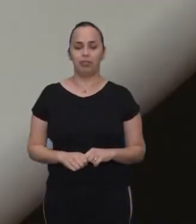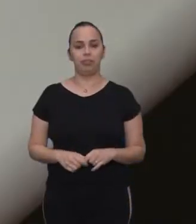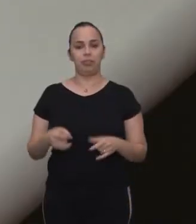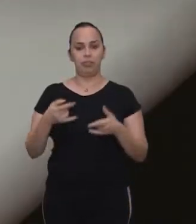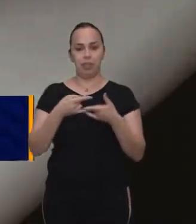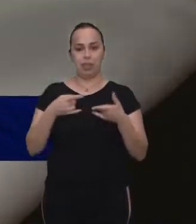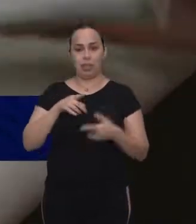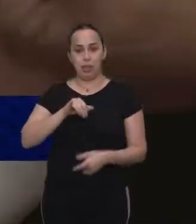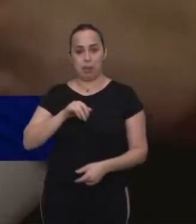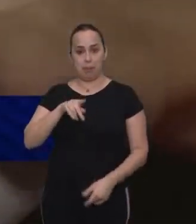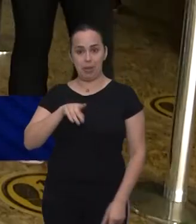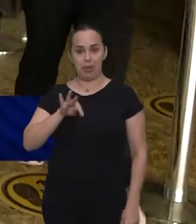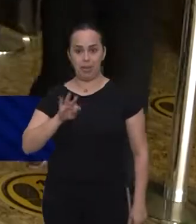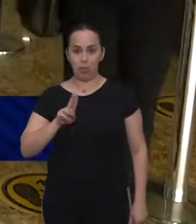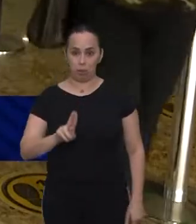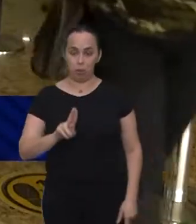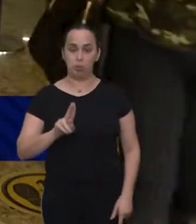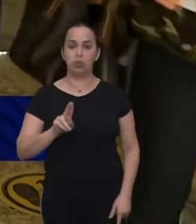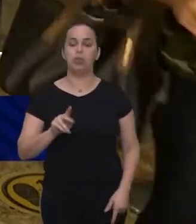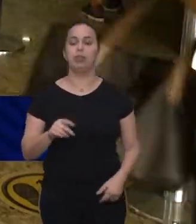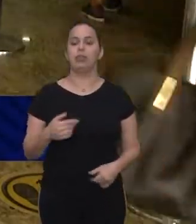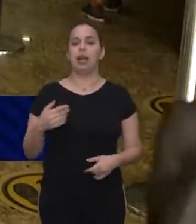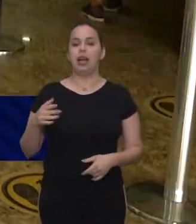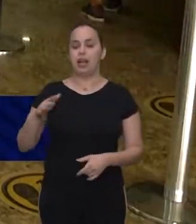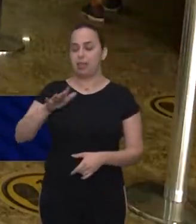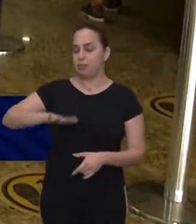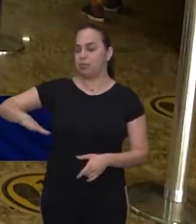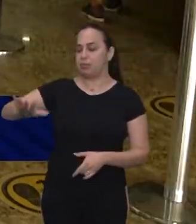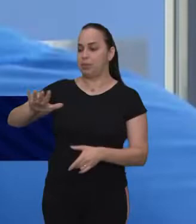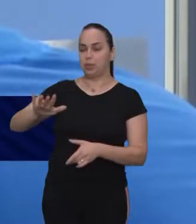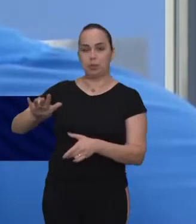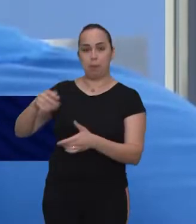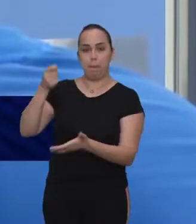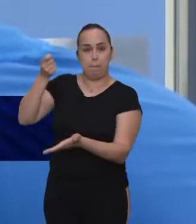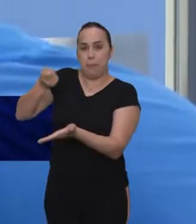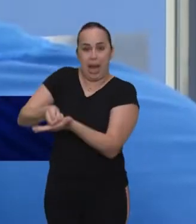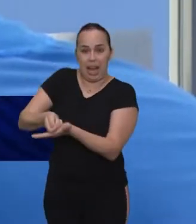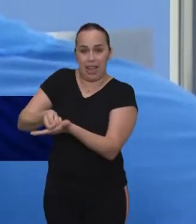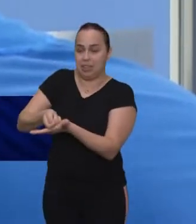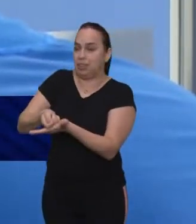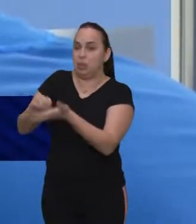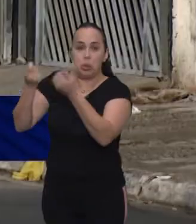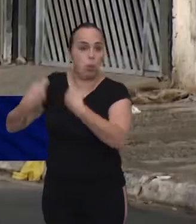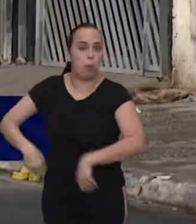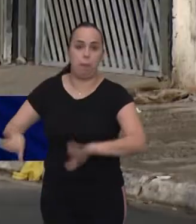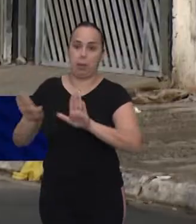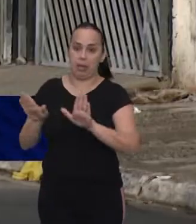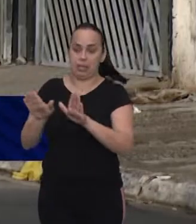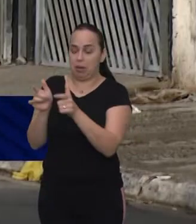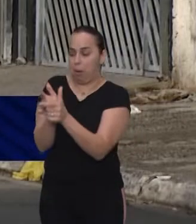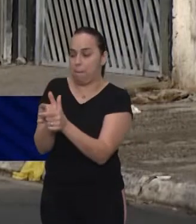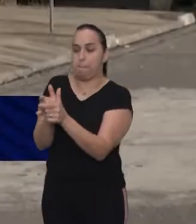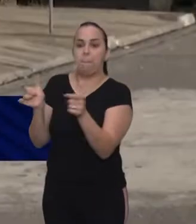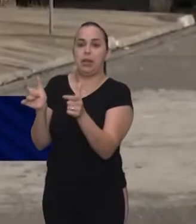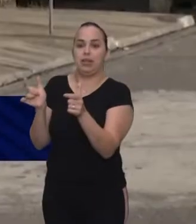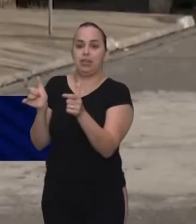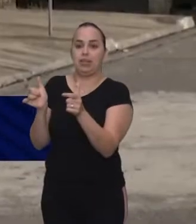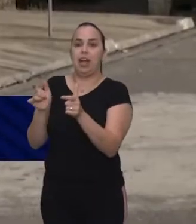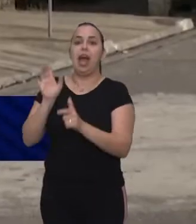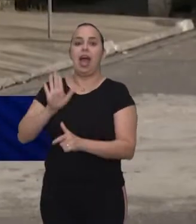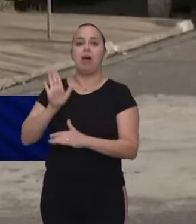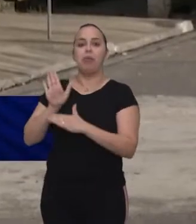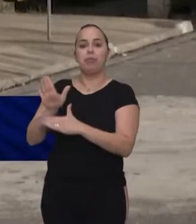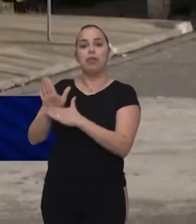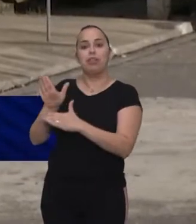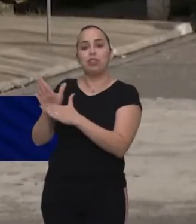IPTU 2002 número de pessoas que têm acesso à isenção do Imposto foi ampliado benefício que segundo a